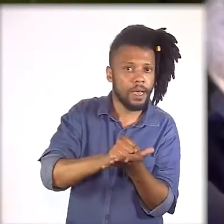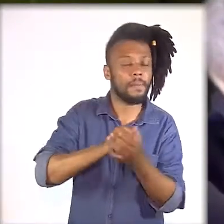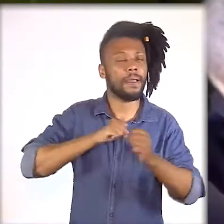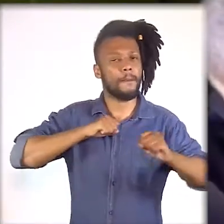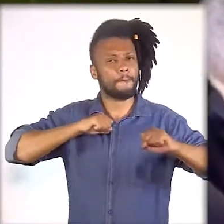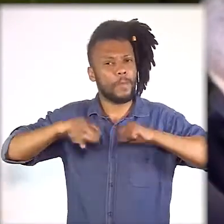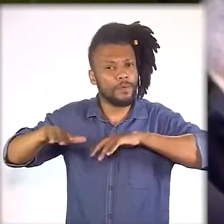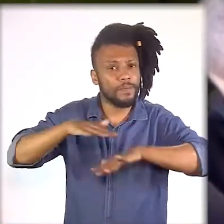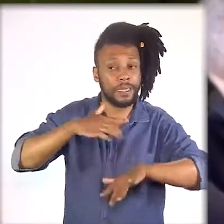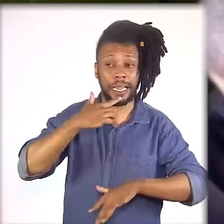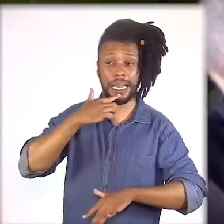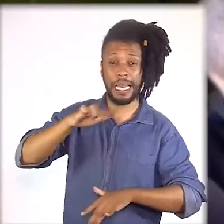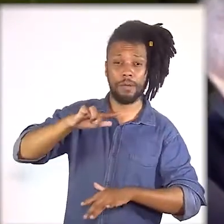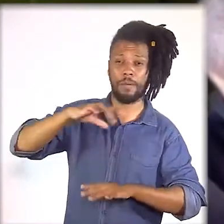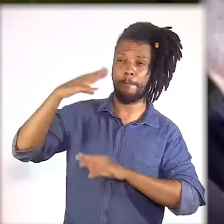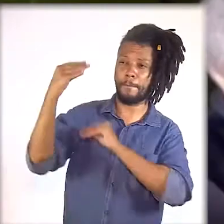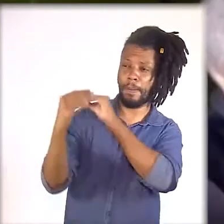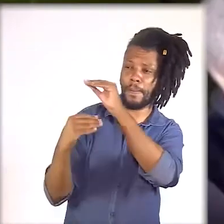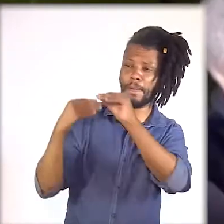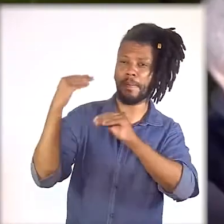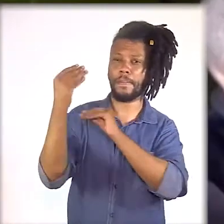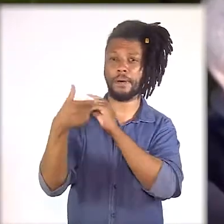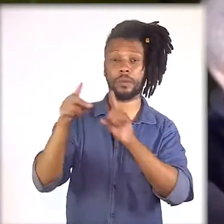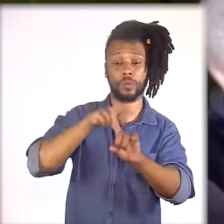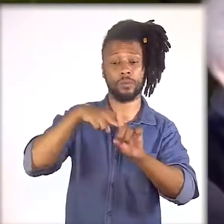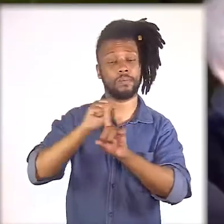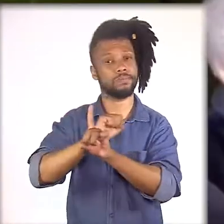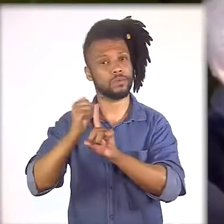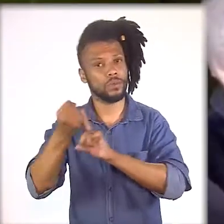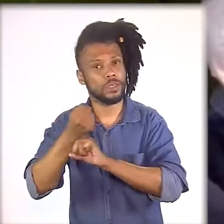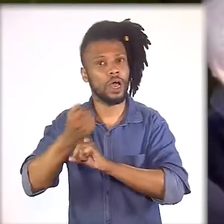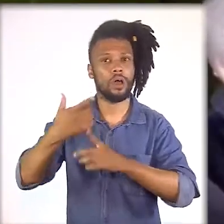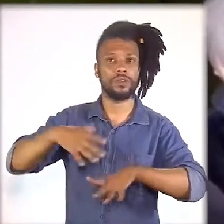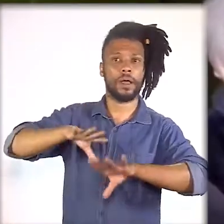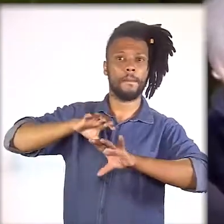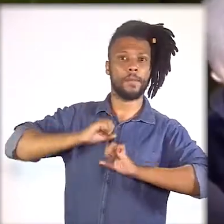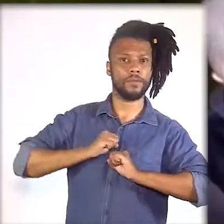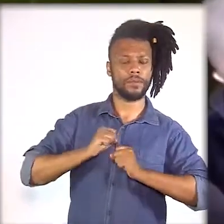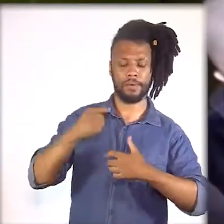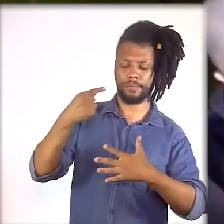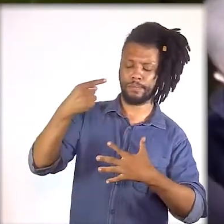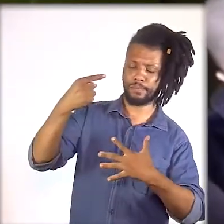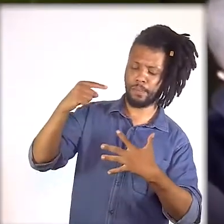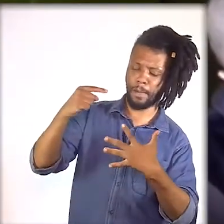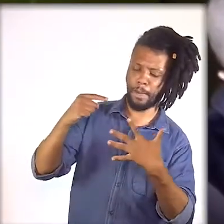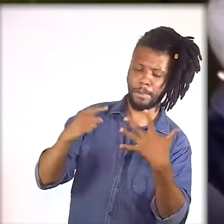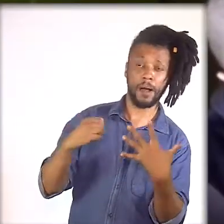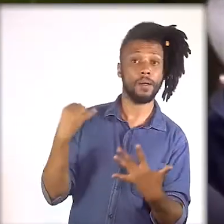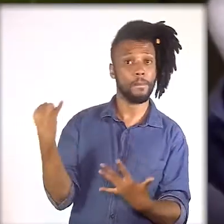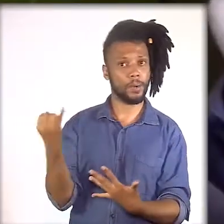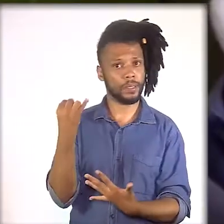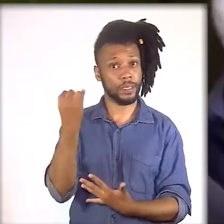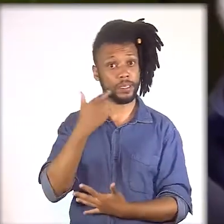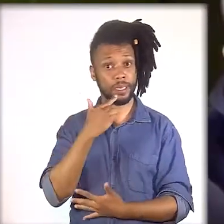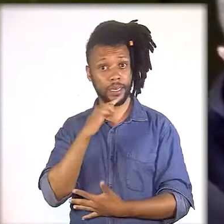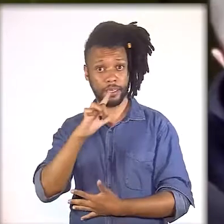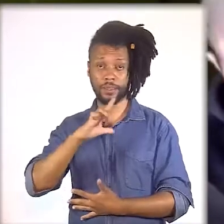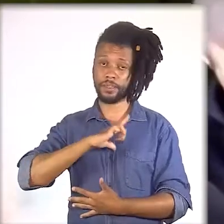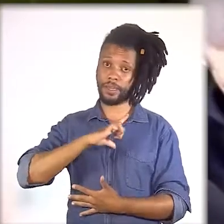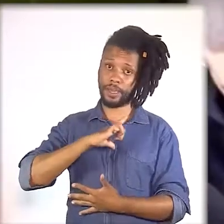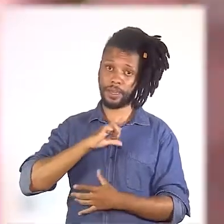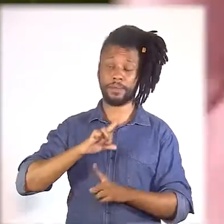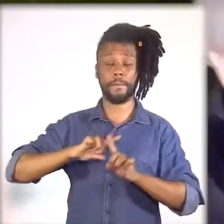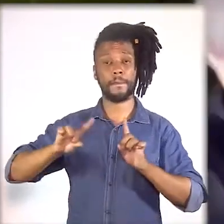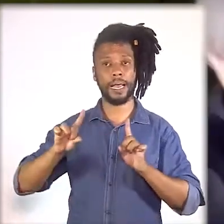própria movimentação da língua, do ponto de vista social, cultural, de apropriações importantes que a língua vai fazendo, embora isso